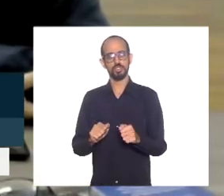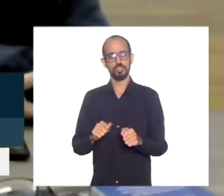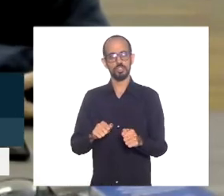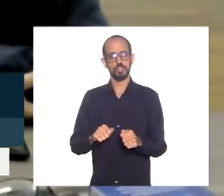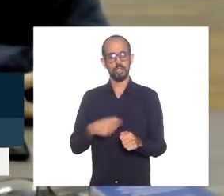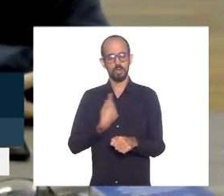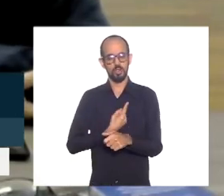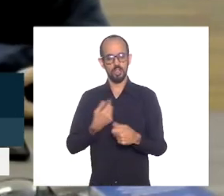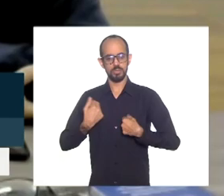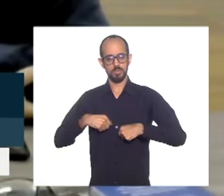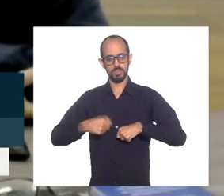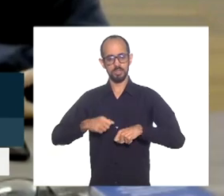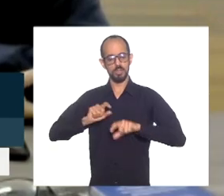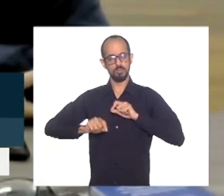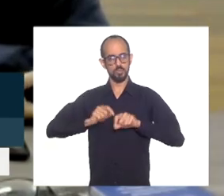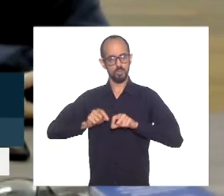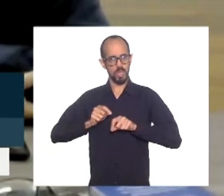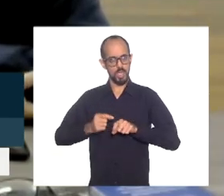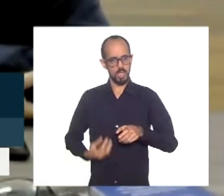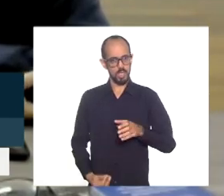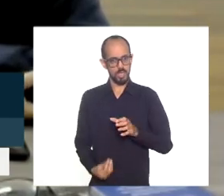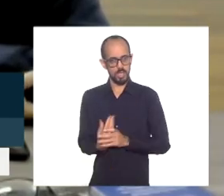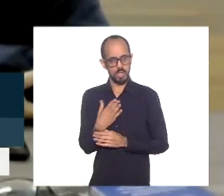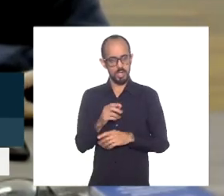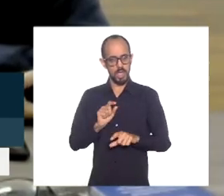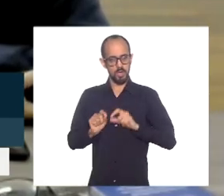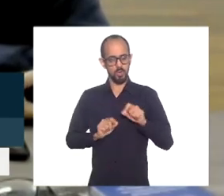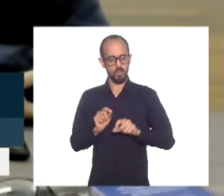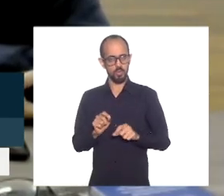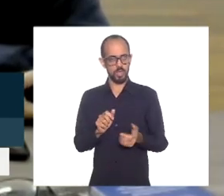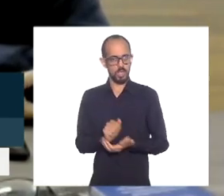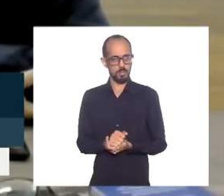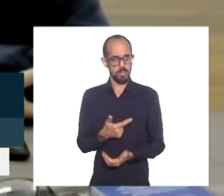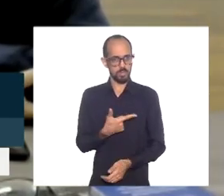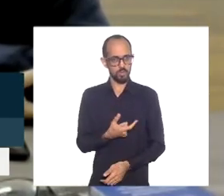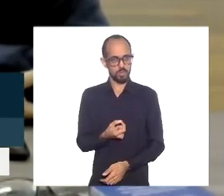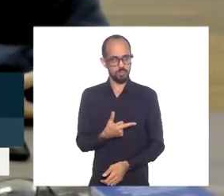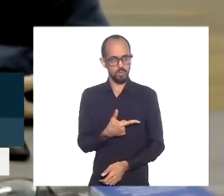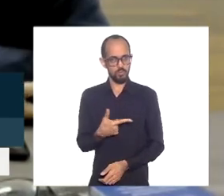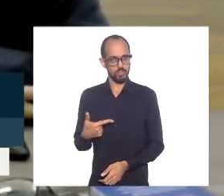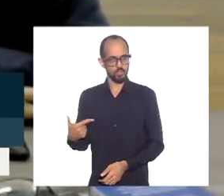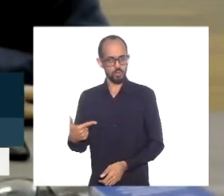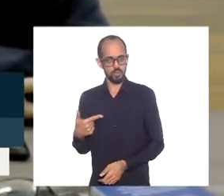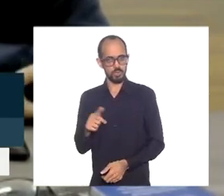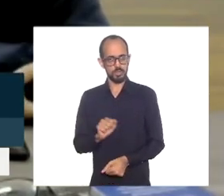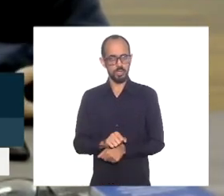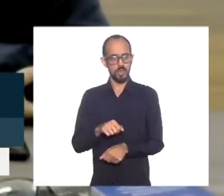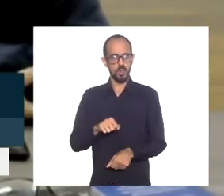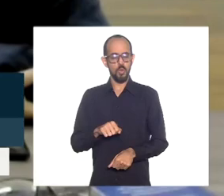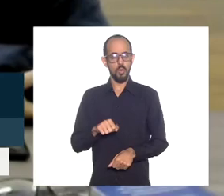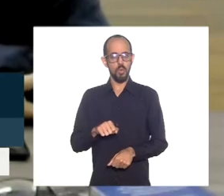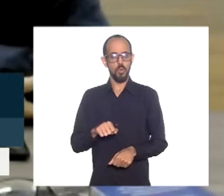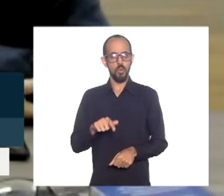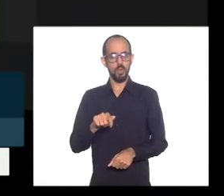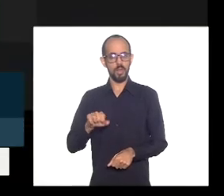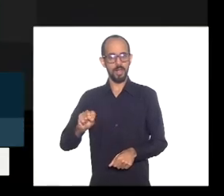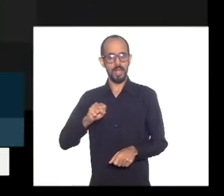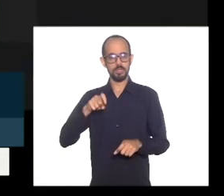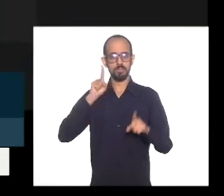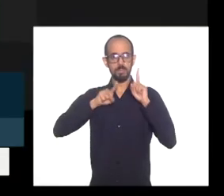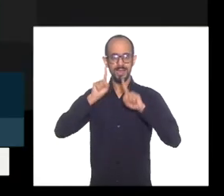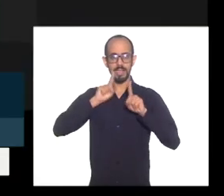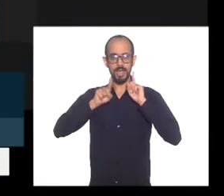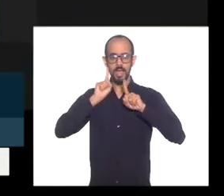precisa viabilizar... Vamos ter agora, para 22, o gasoduto de Maricá, né, Magda?